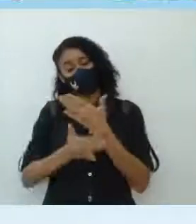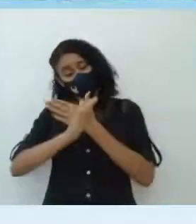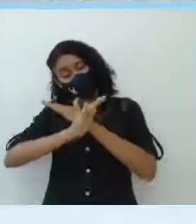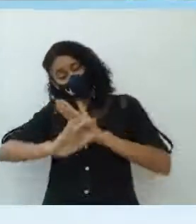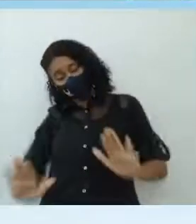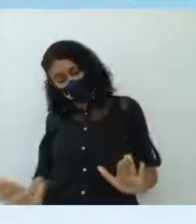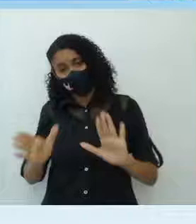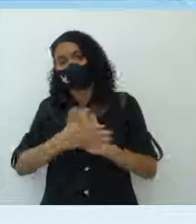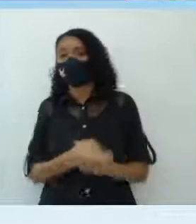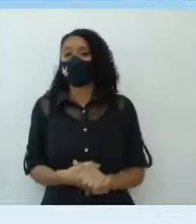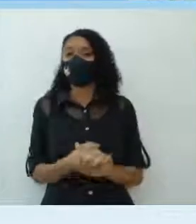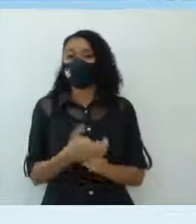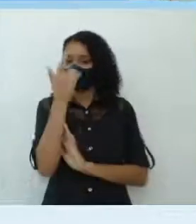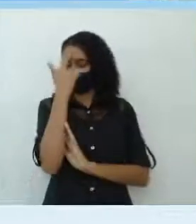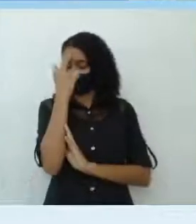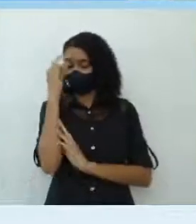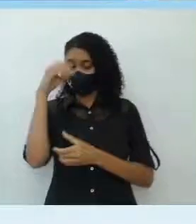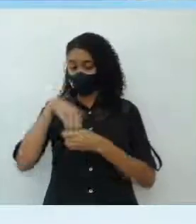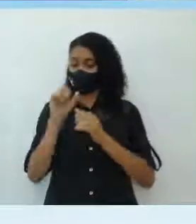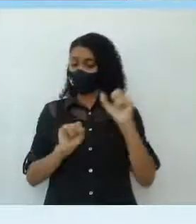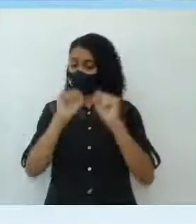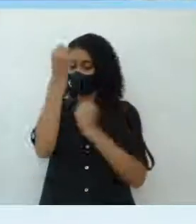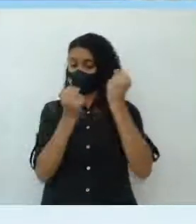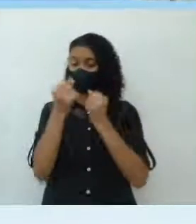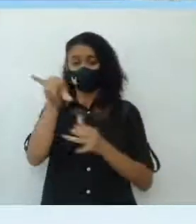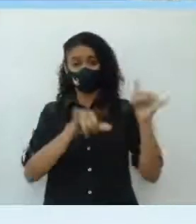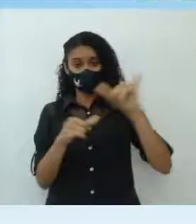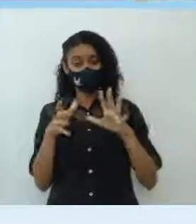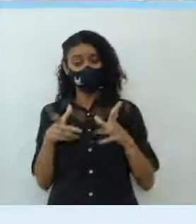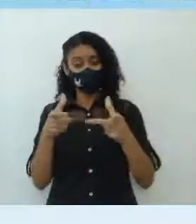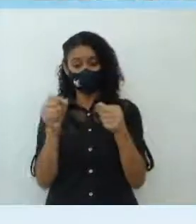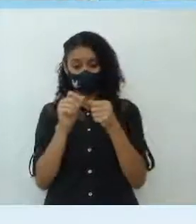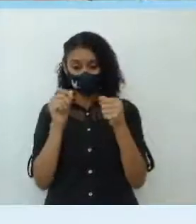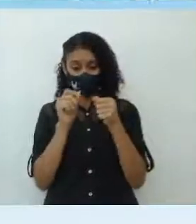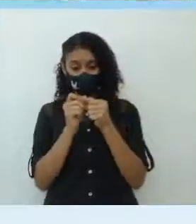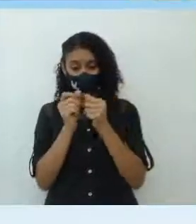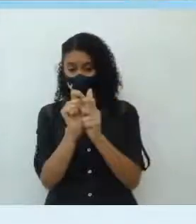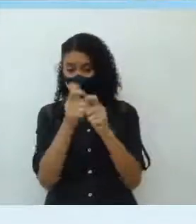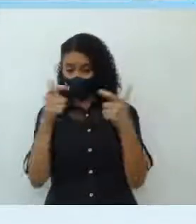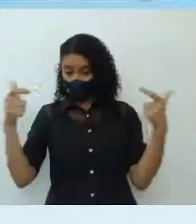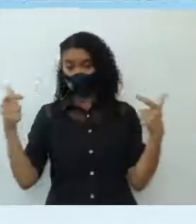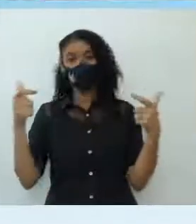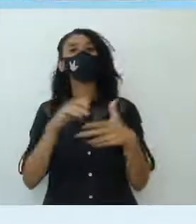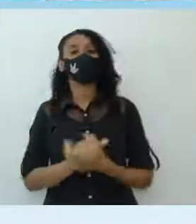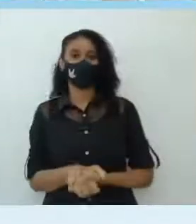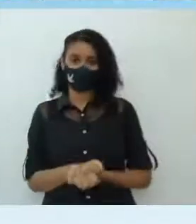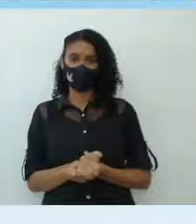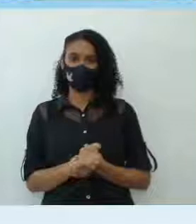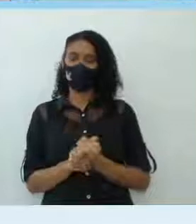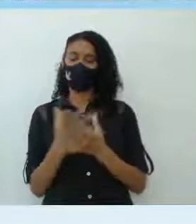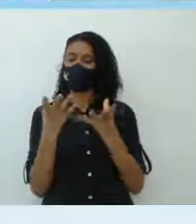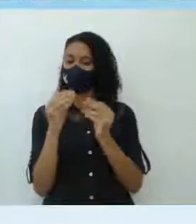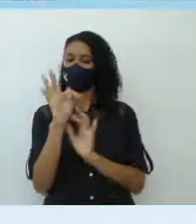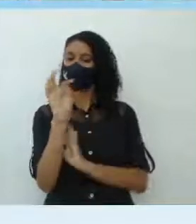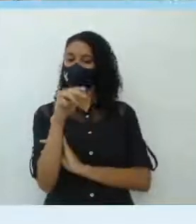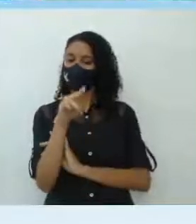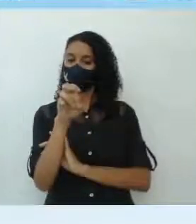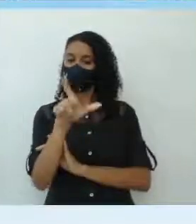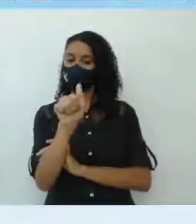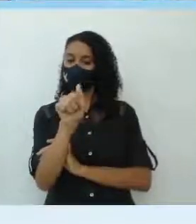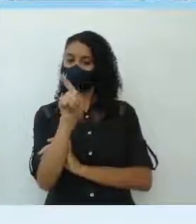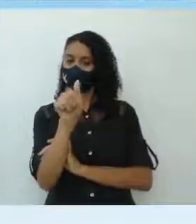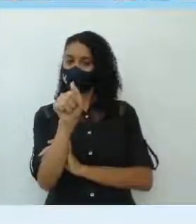numa indústria química que tudo que faz em quantidades absurdas, toneladas, milhares